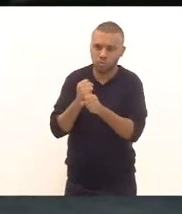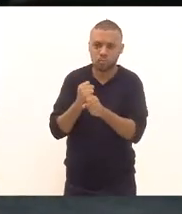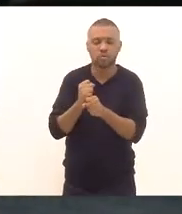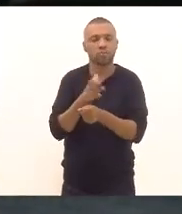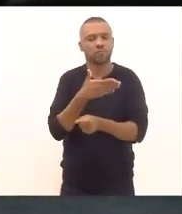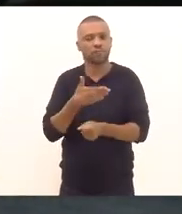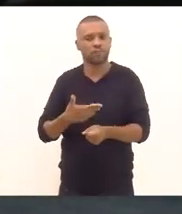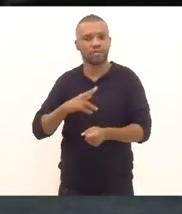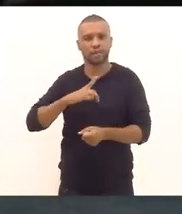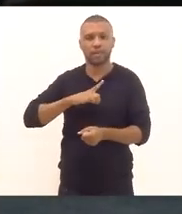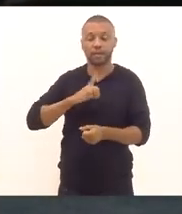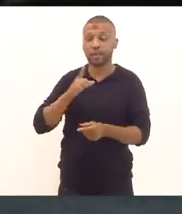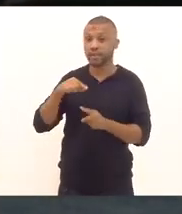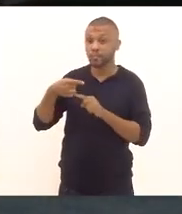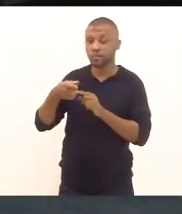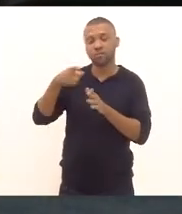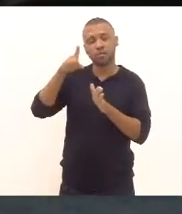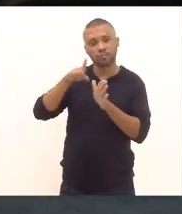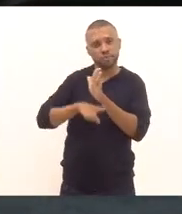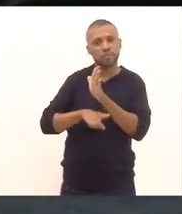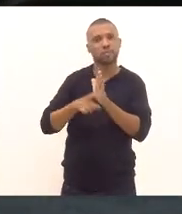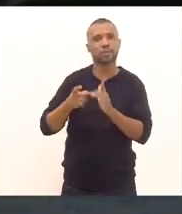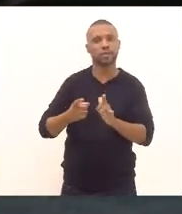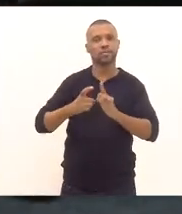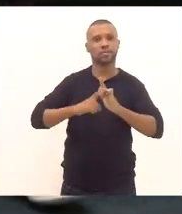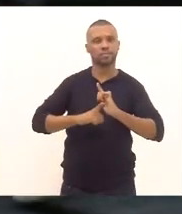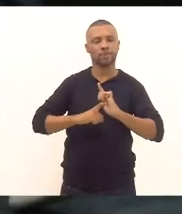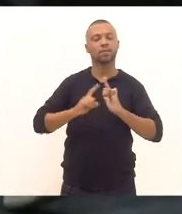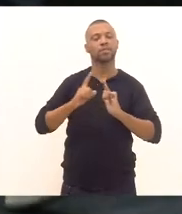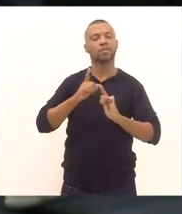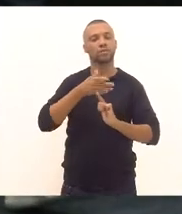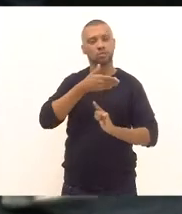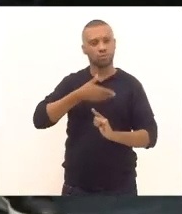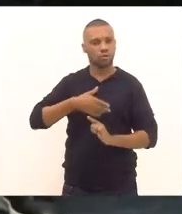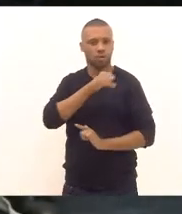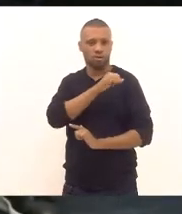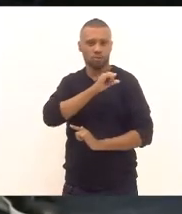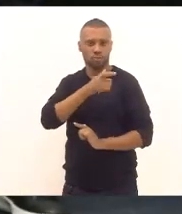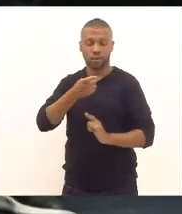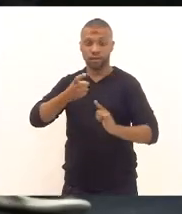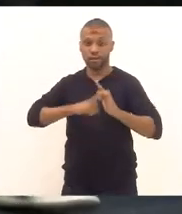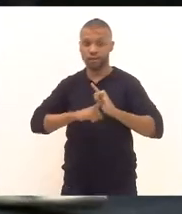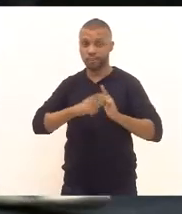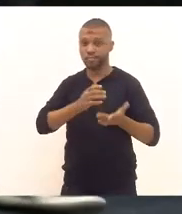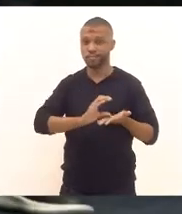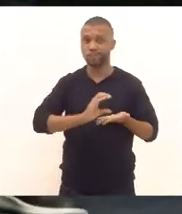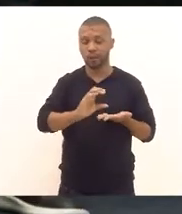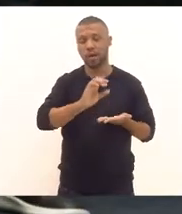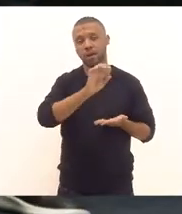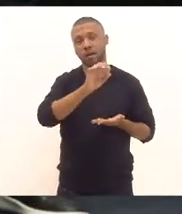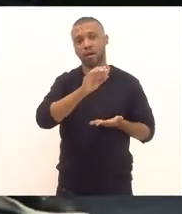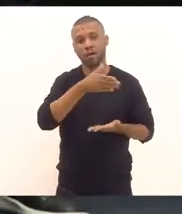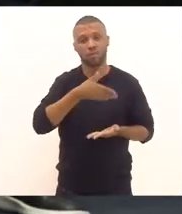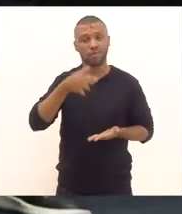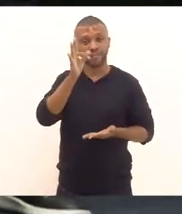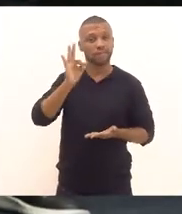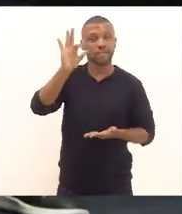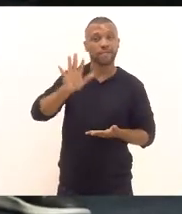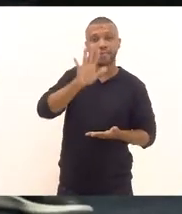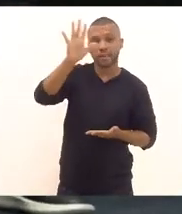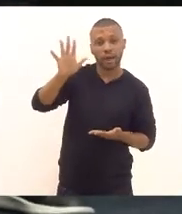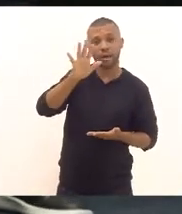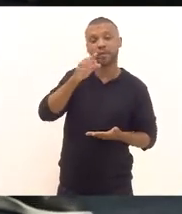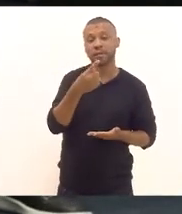e a bater isso da dívida que o Estado tem com a união docinho Claro estado deve ser que 84 milhões